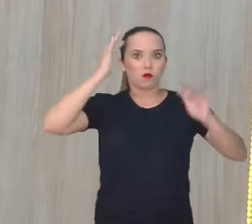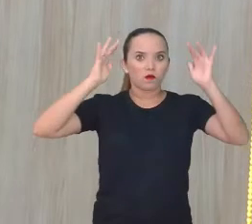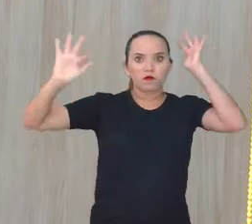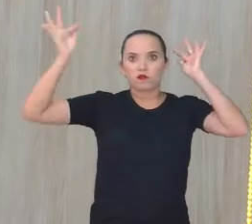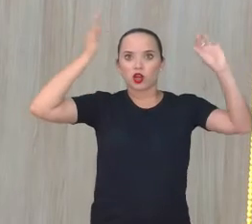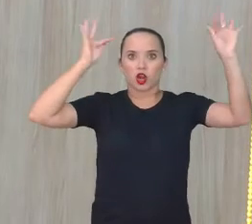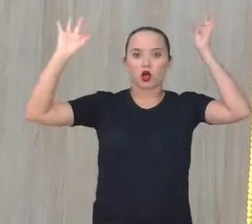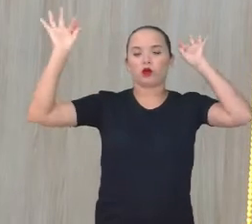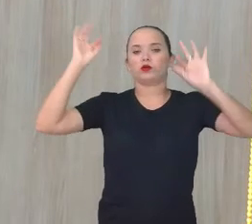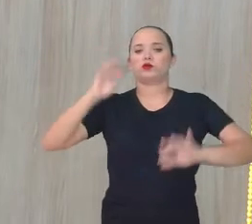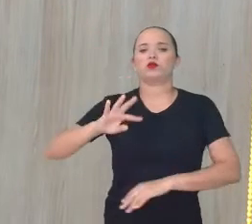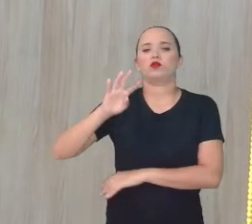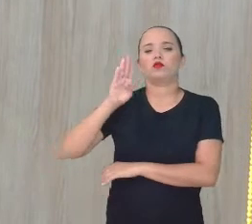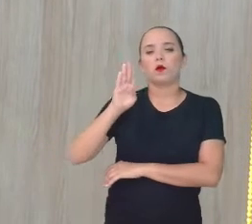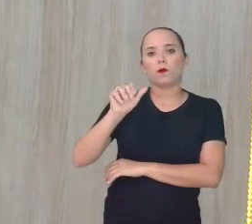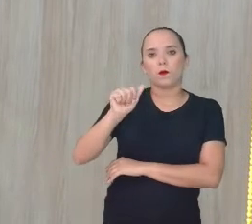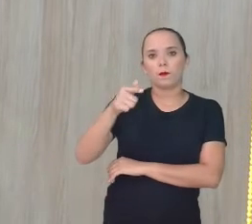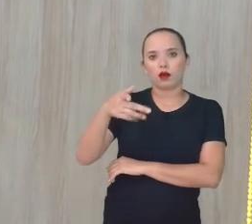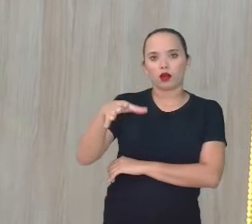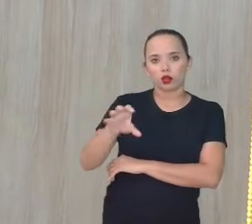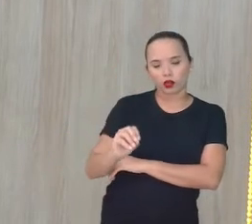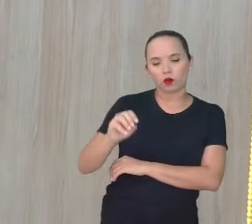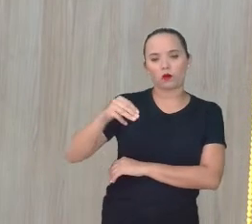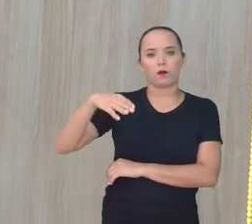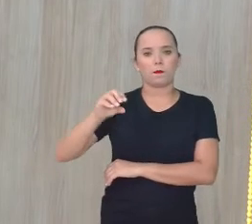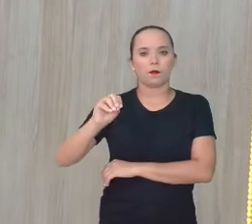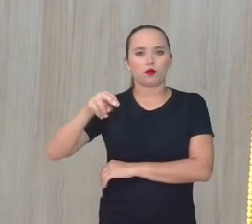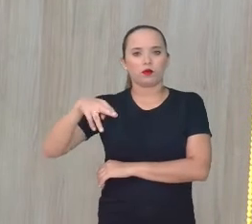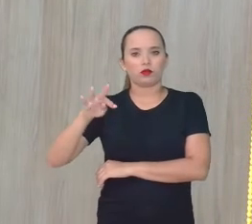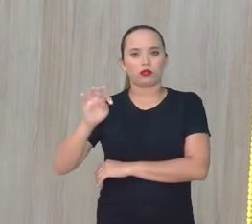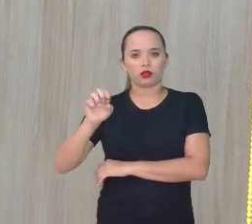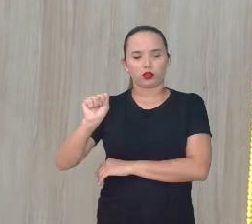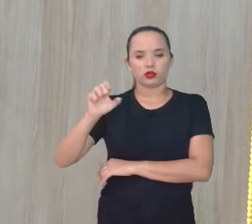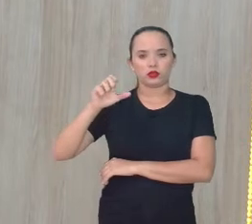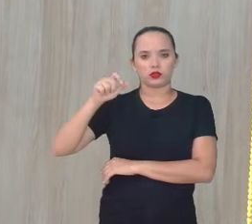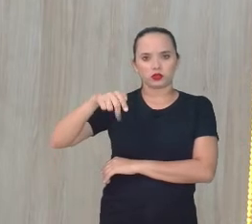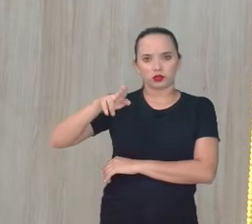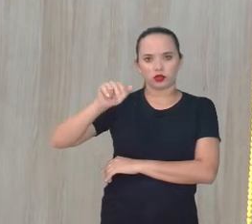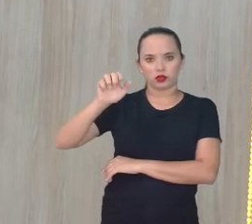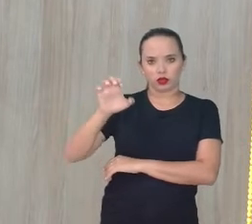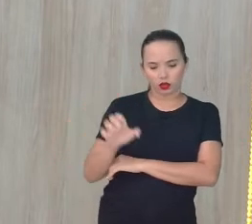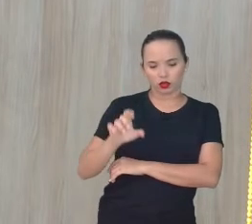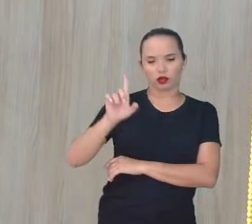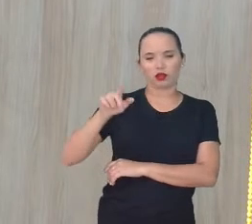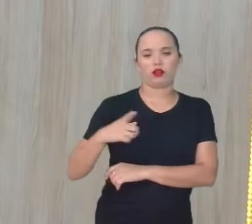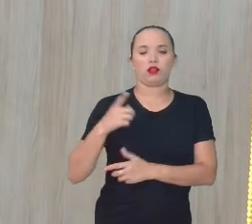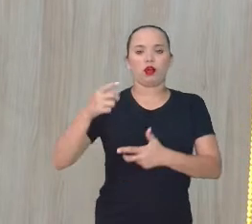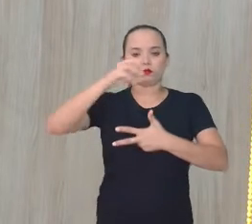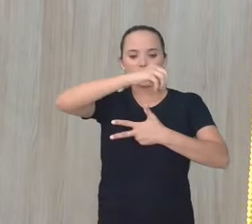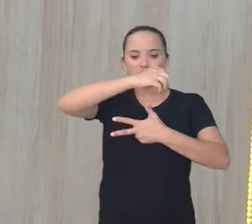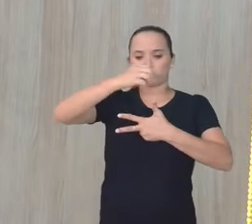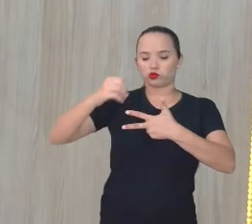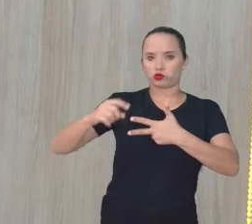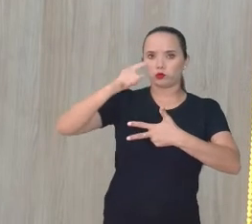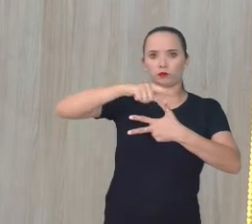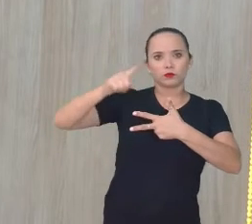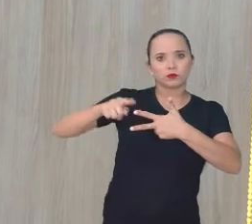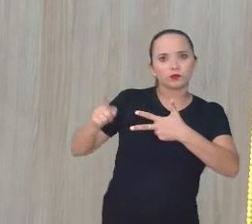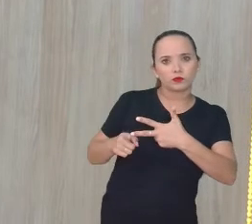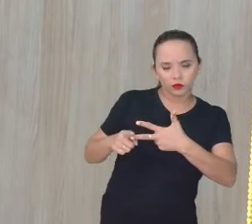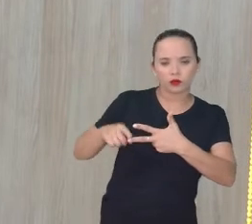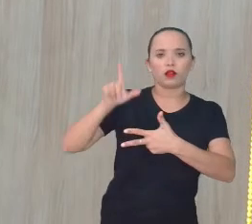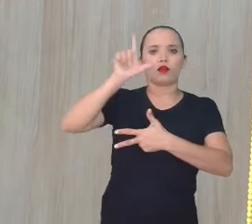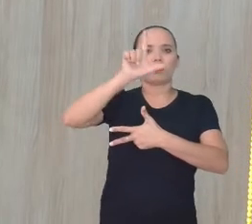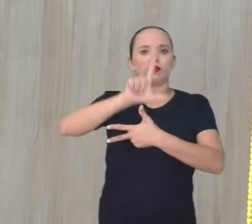da divisão dos poderes, em poder executivo, legislativo e judiciário. Então, as formas de governo, elas